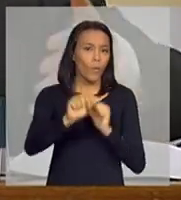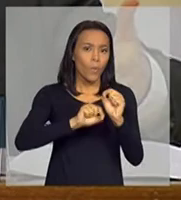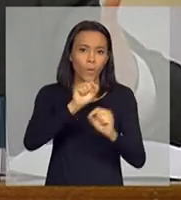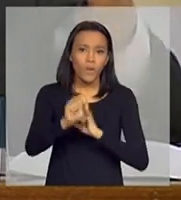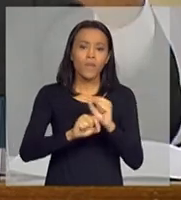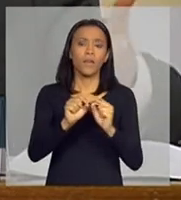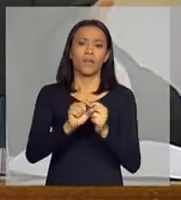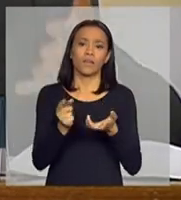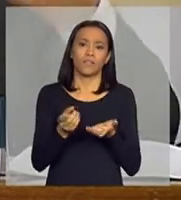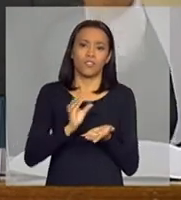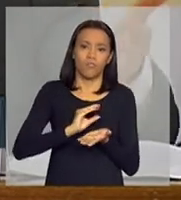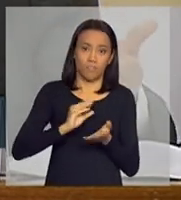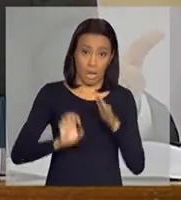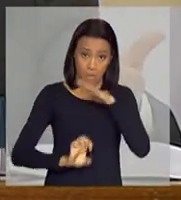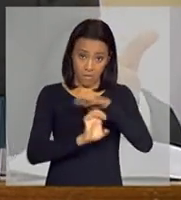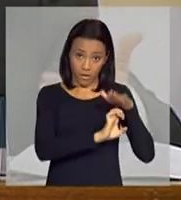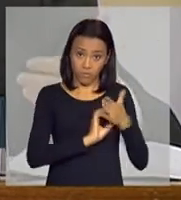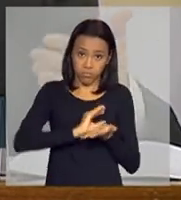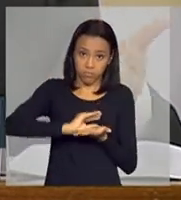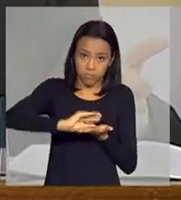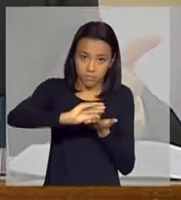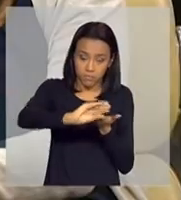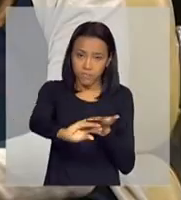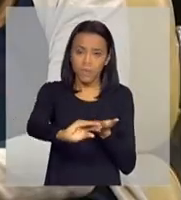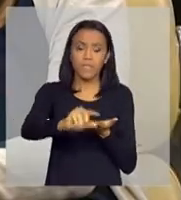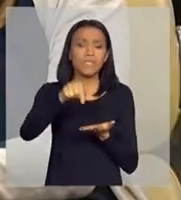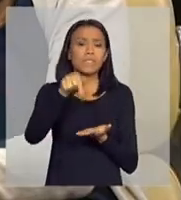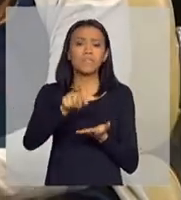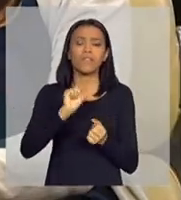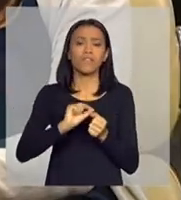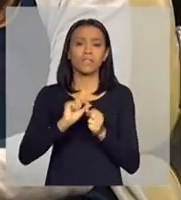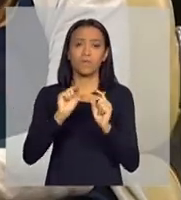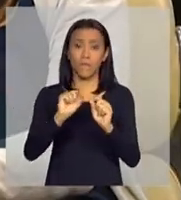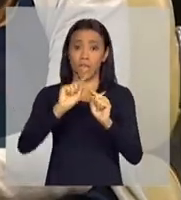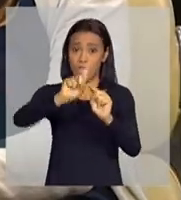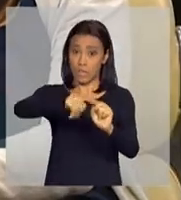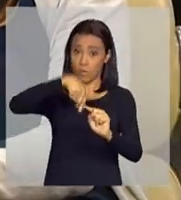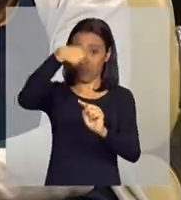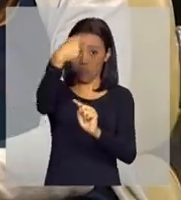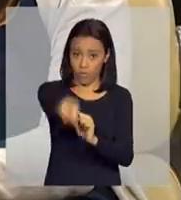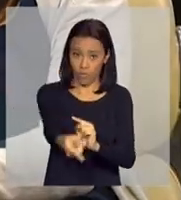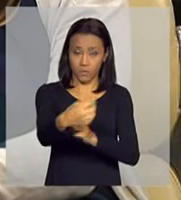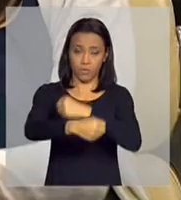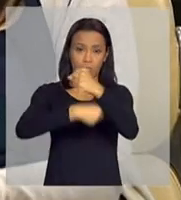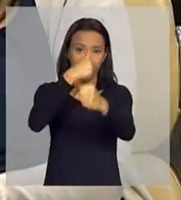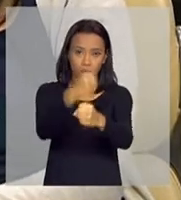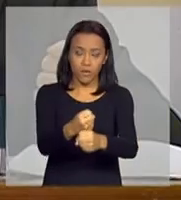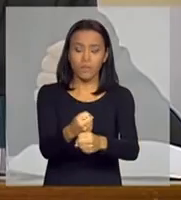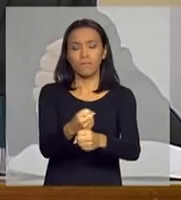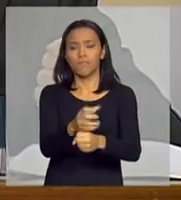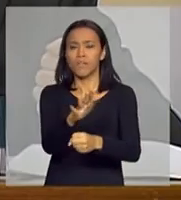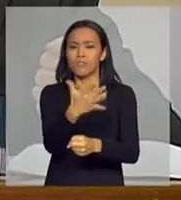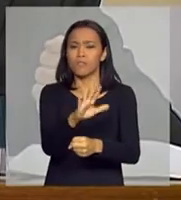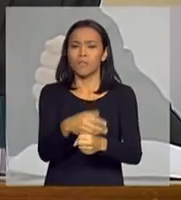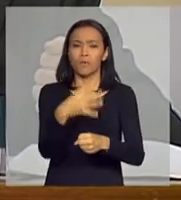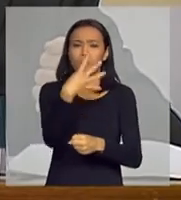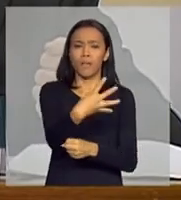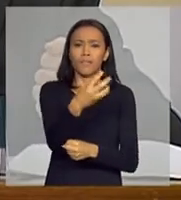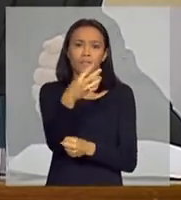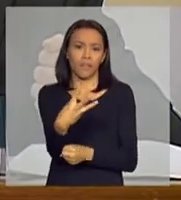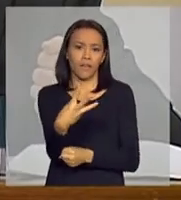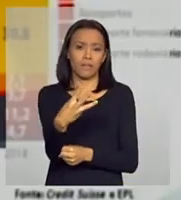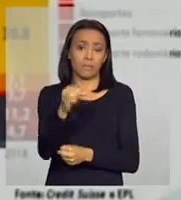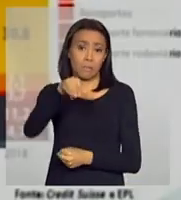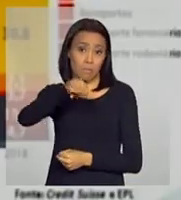investimentos vão se realizar fundamentalmente a partir do próximo ano estão previstos no próximo ano 43